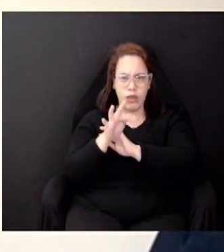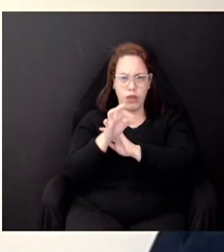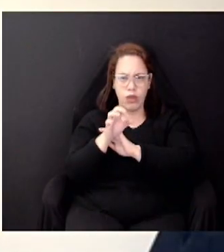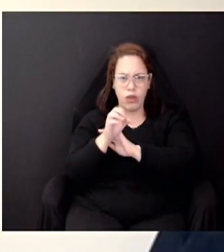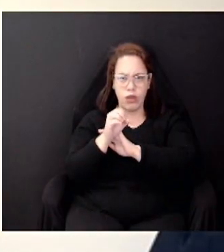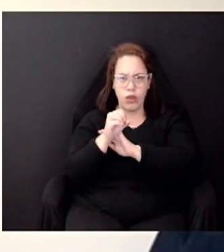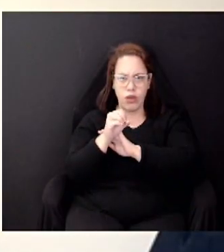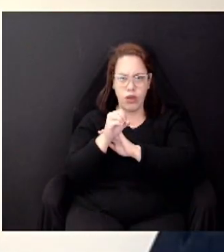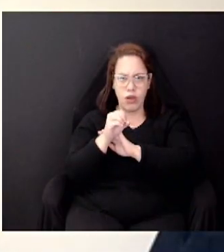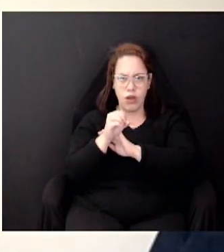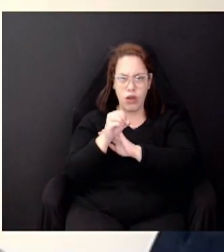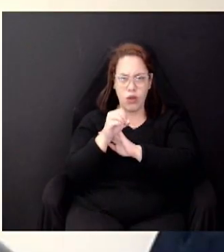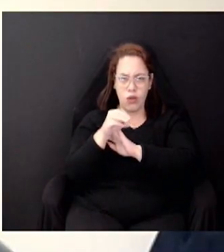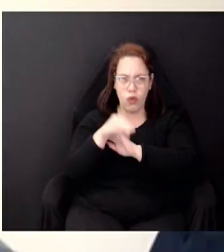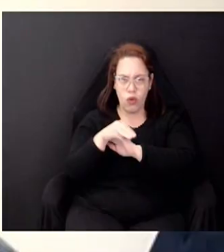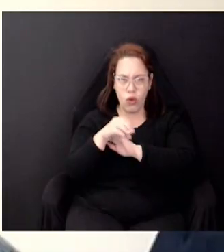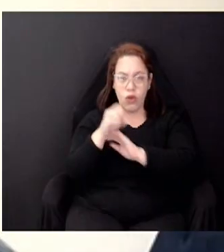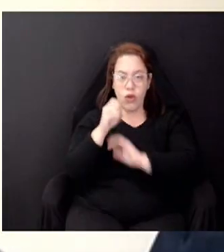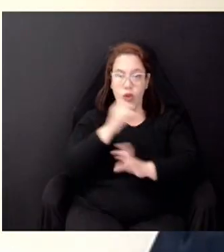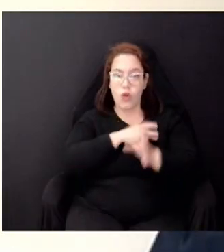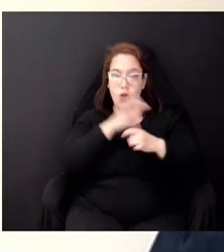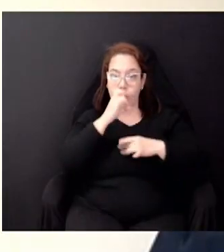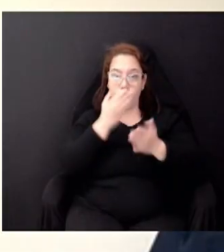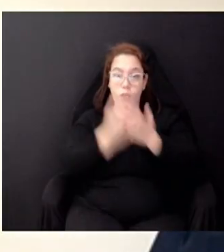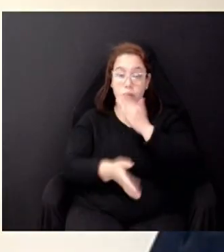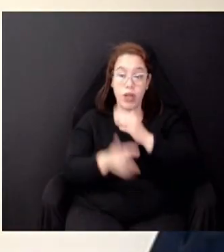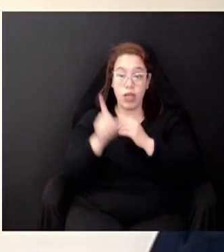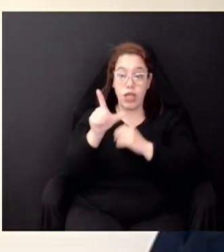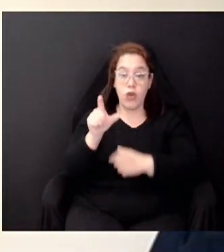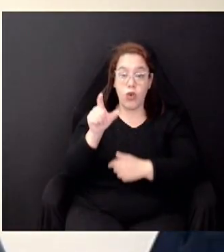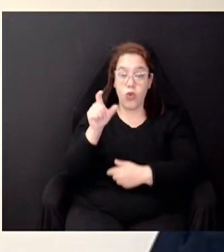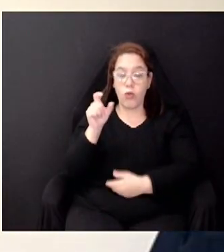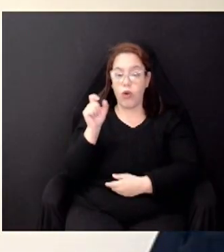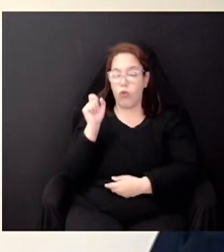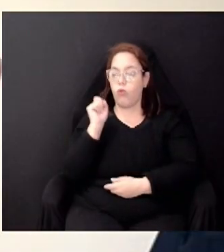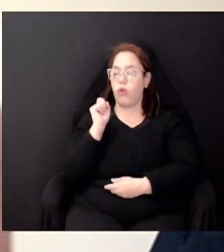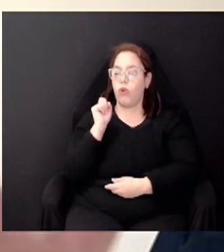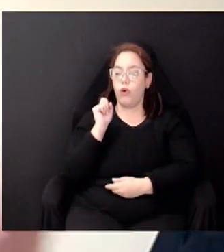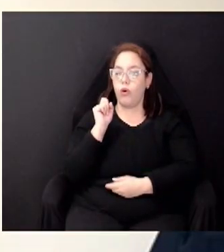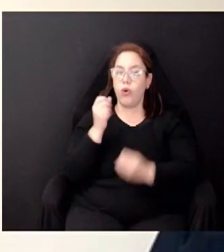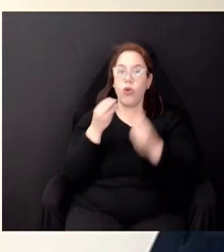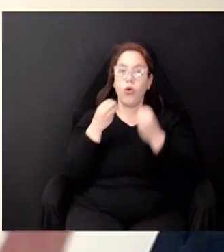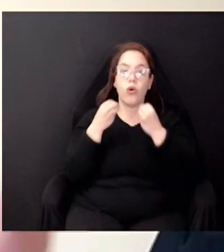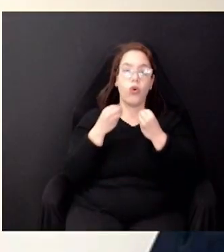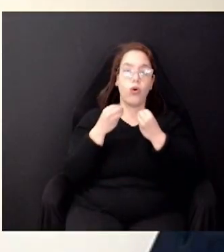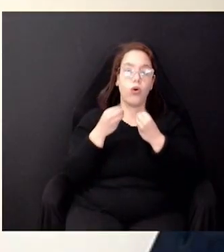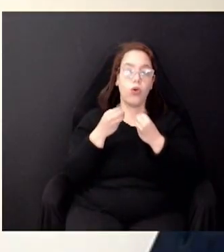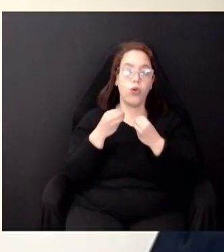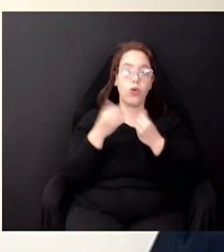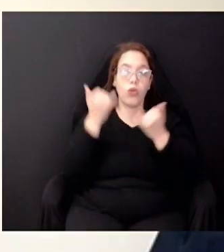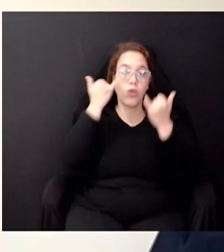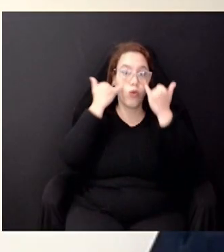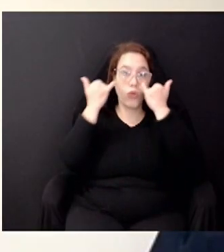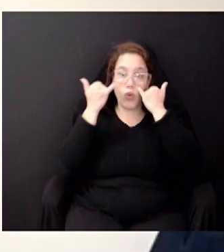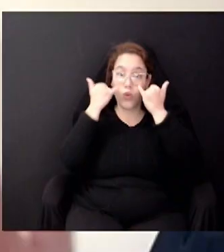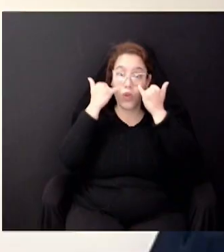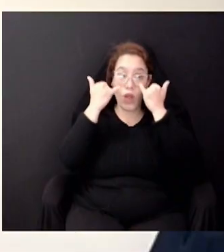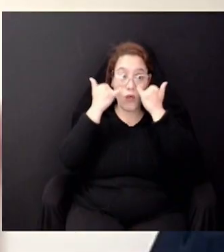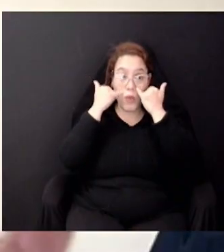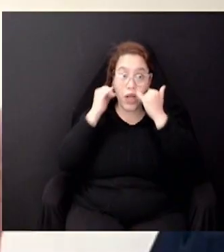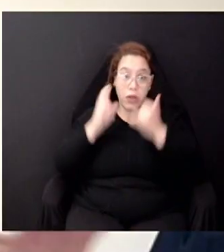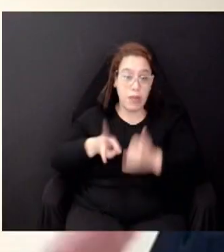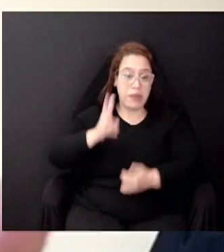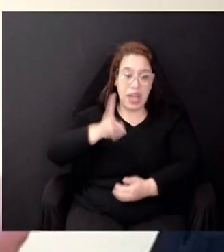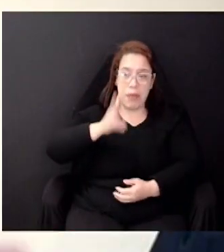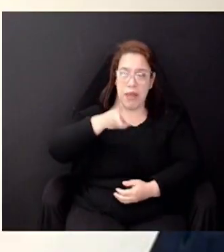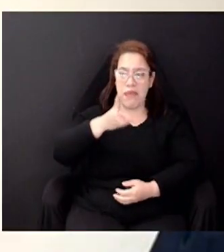out, né, que é o medo de perder algo, né? Como se eu tivesse que ter informações o tempo todo e tivesse que